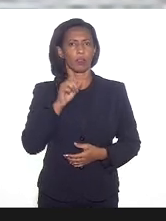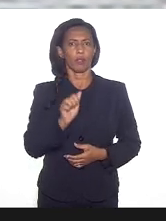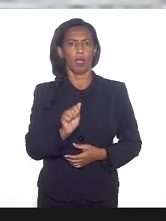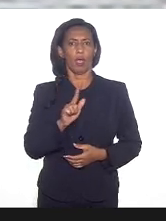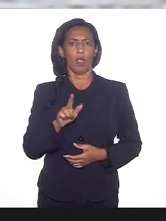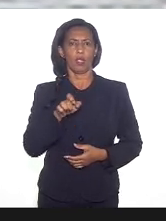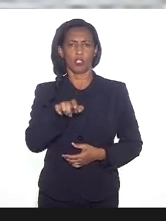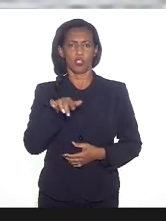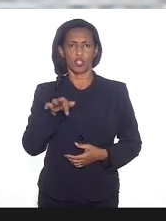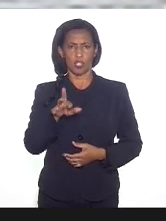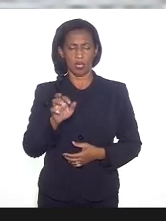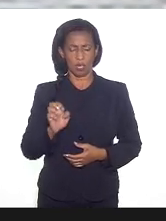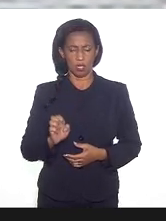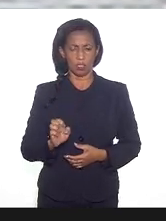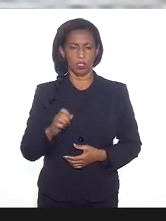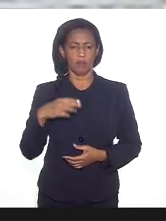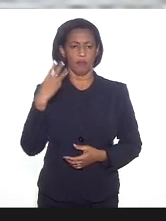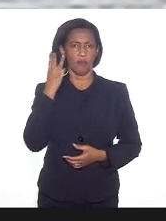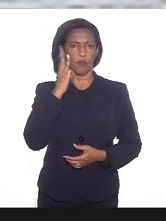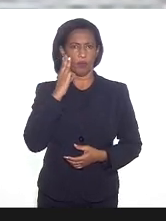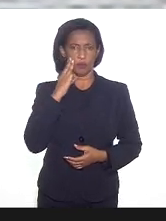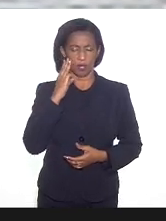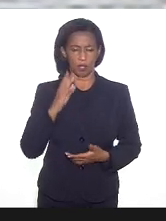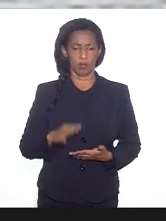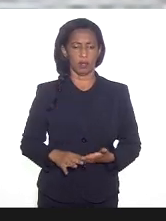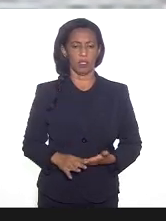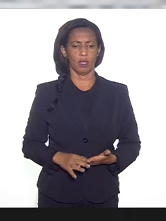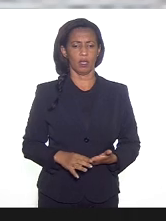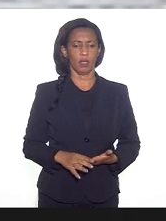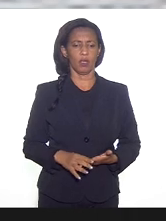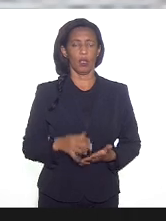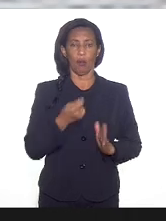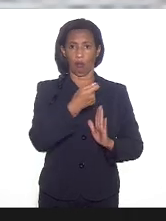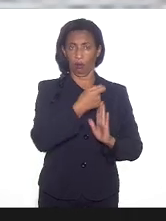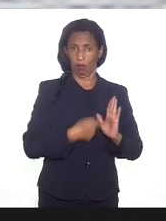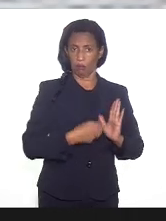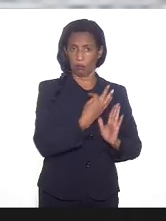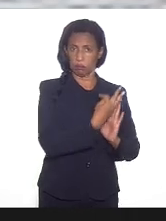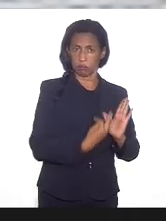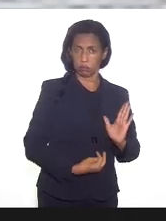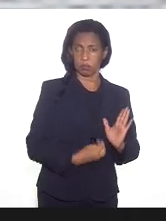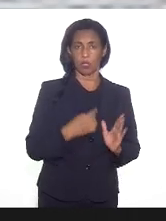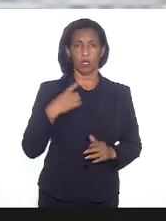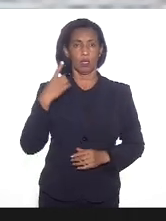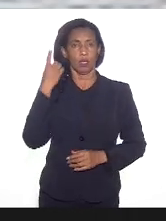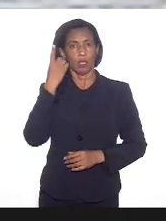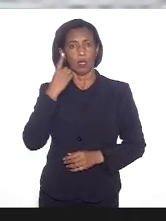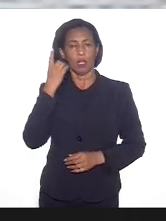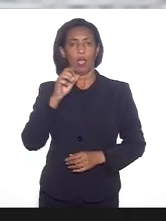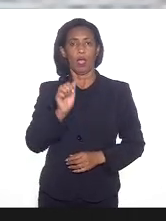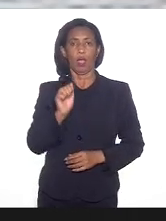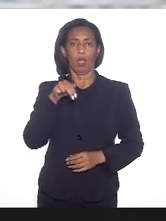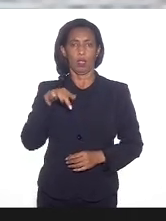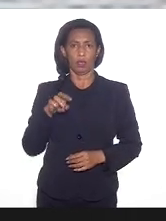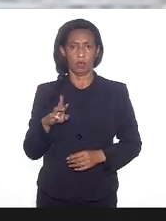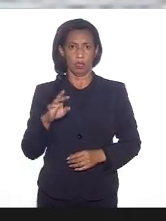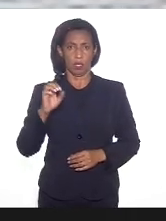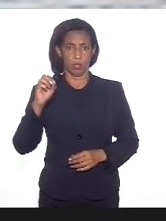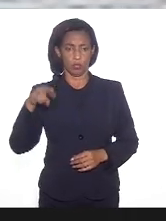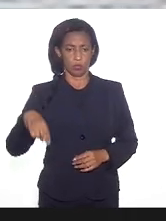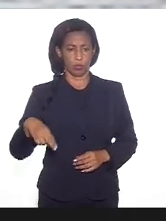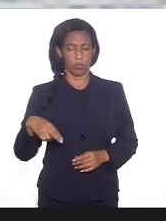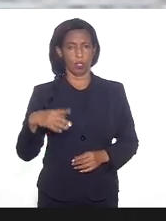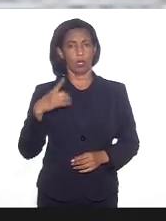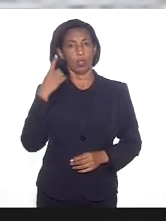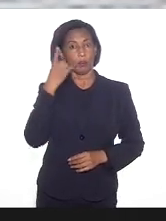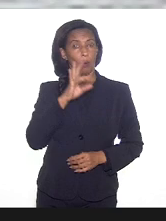Freitas, vice-presidente, ao deputado Valdeir Carneiro, o relator, ao deputado Anderson Moraes, à